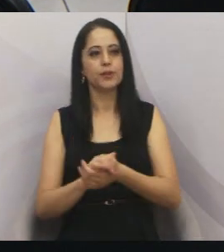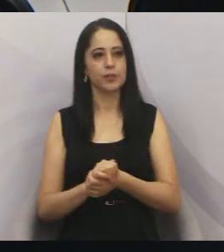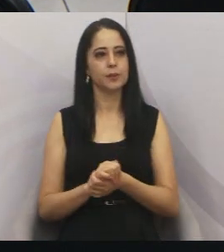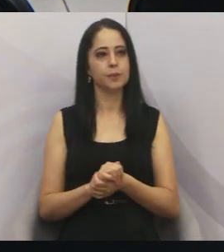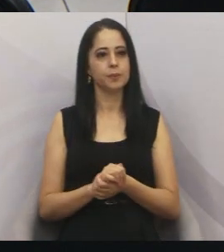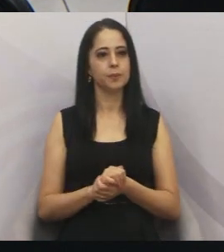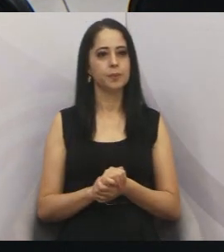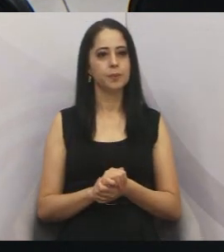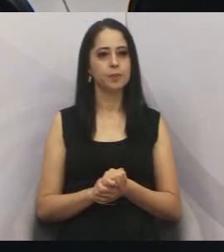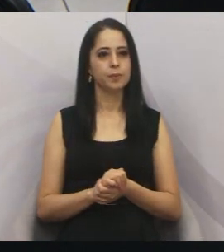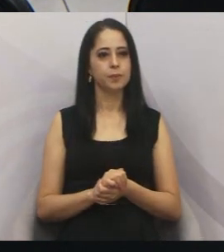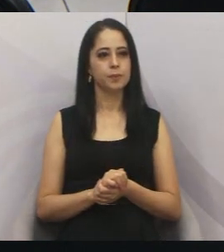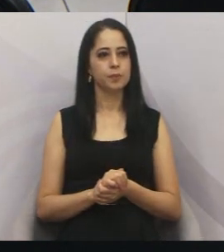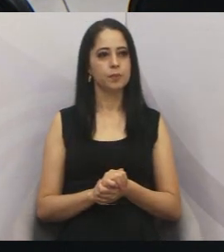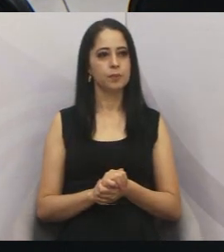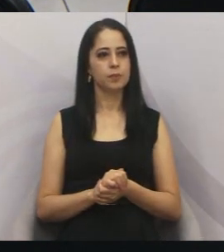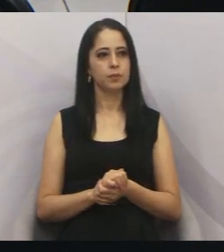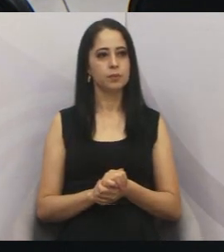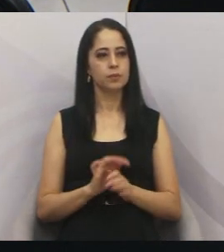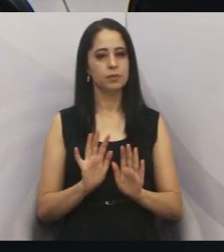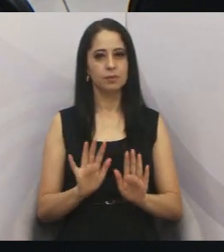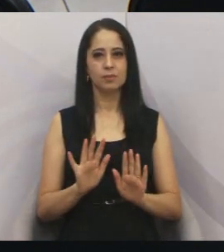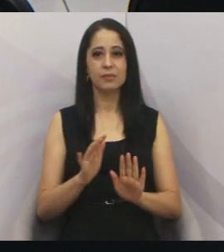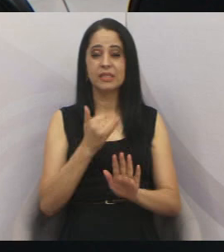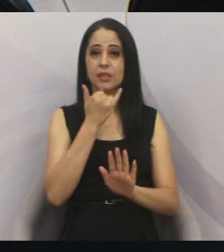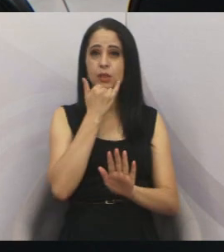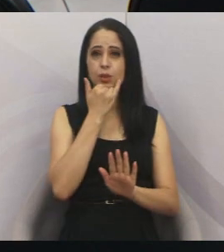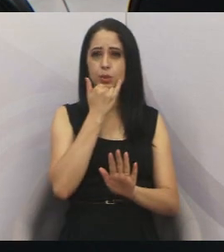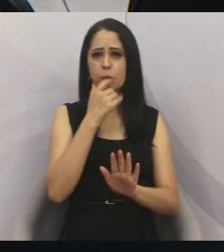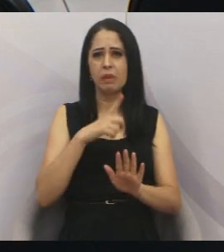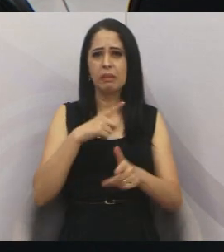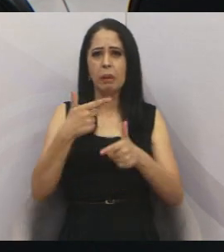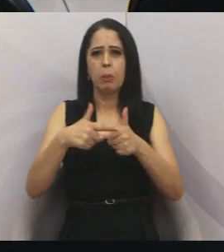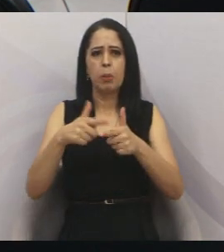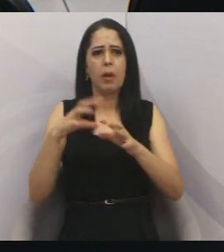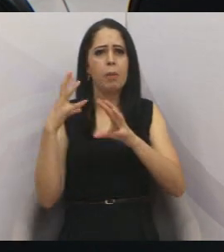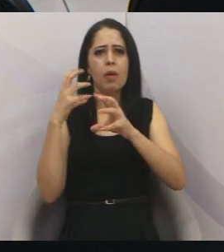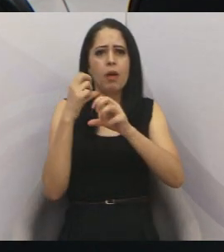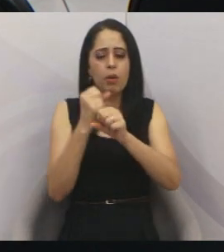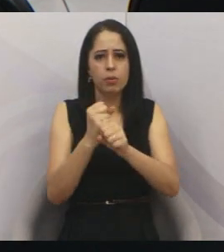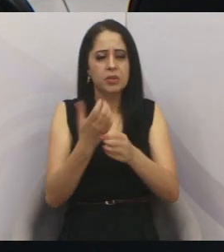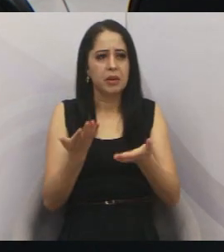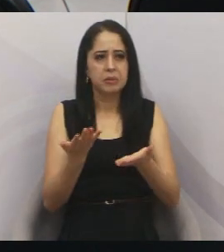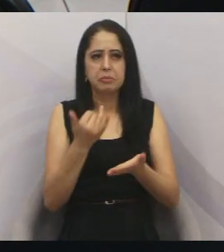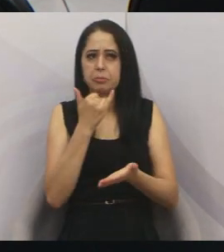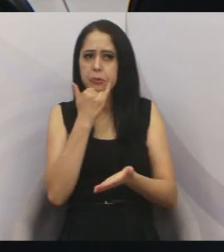Eleitoral. Desculpa, parece que o pessoal está com problema com a contabilização.